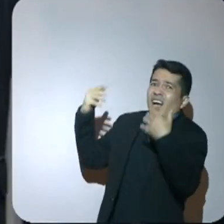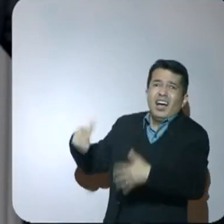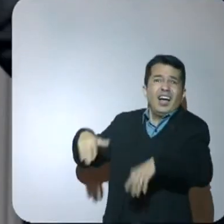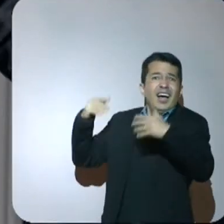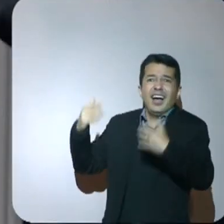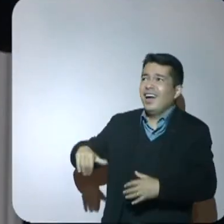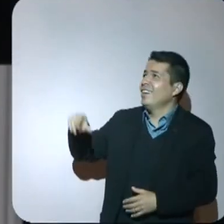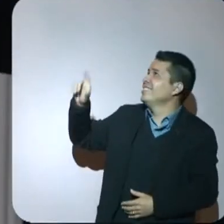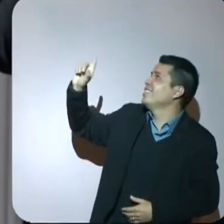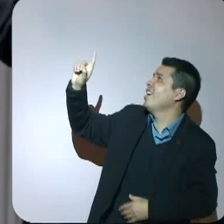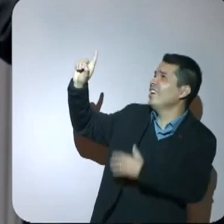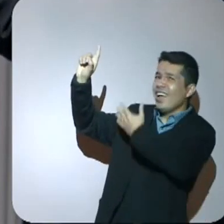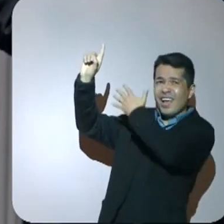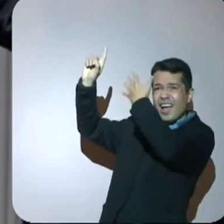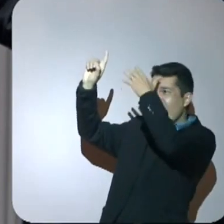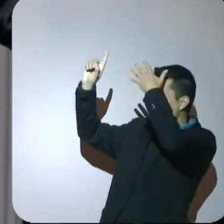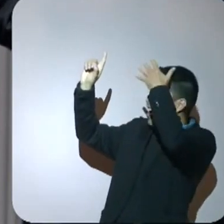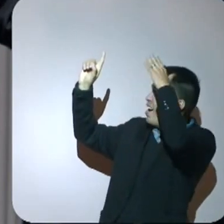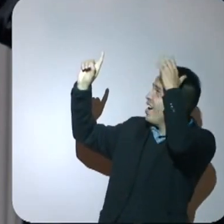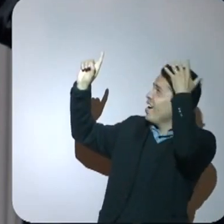assim tu